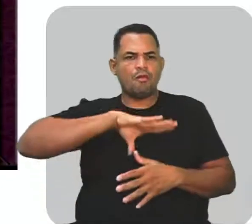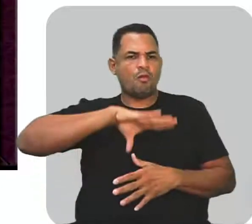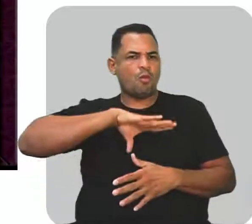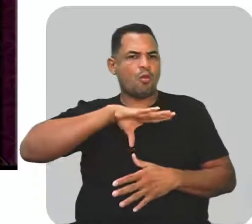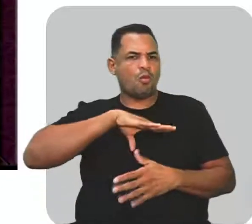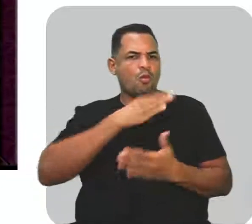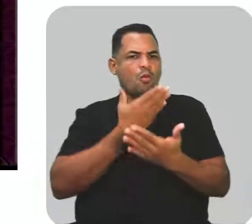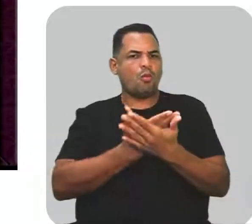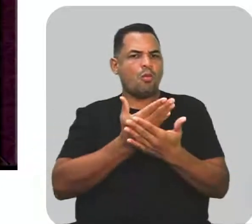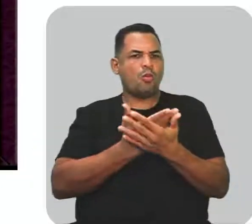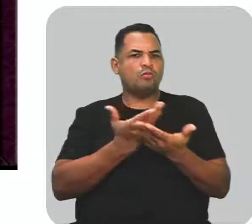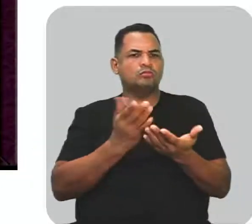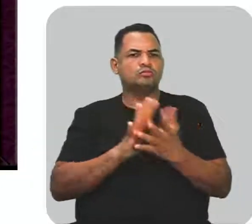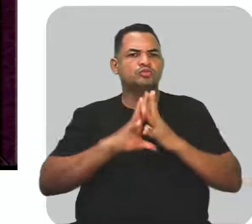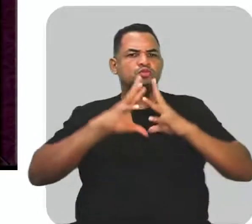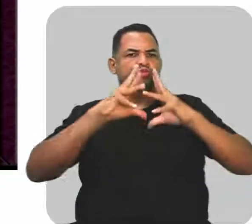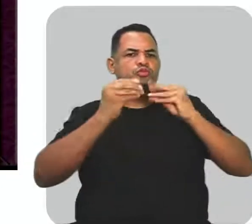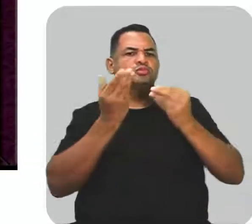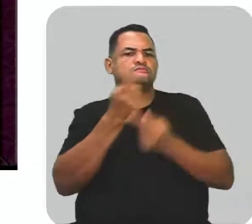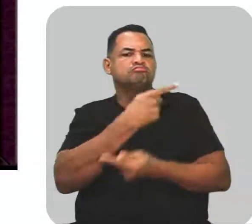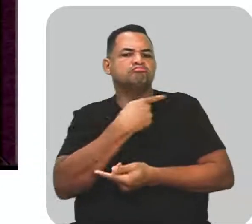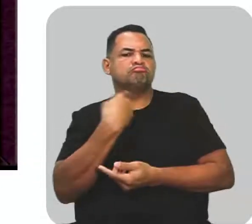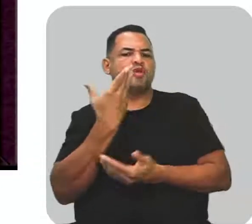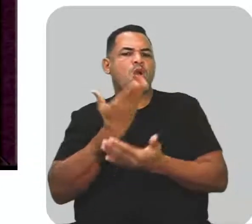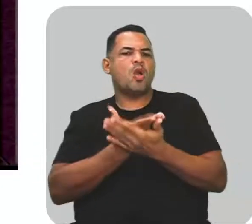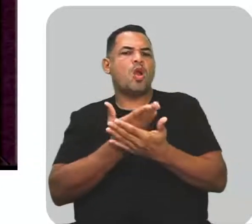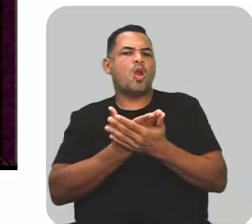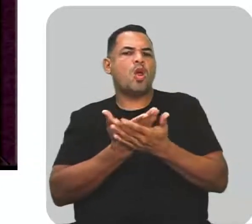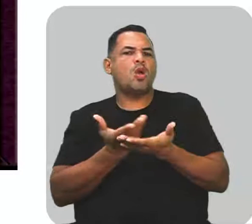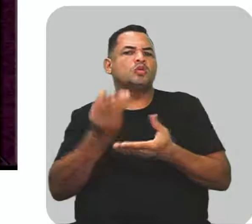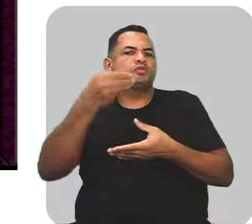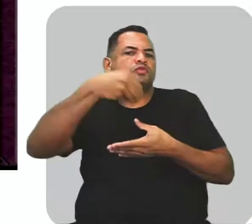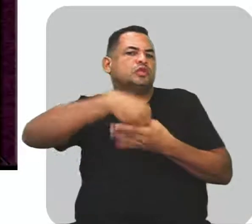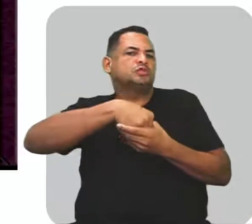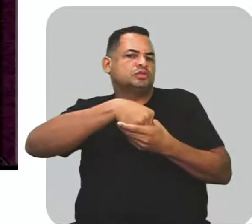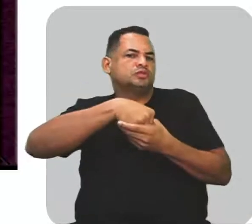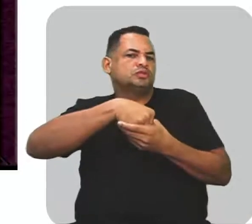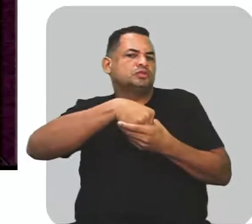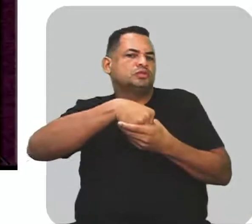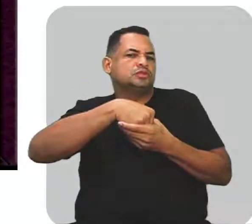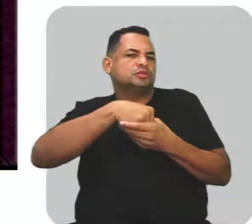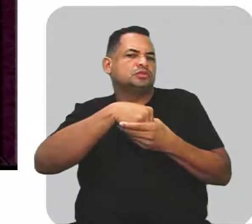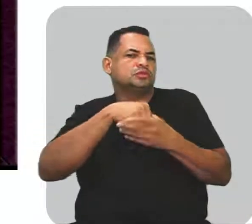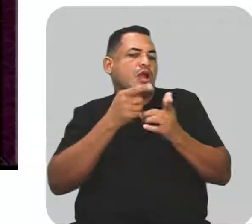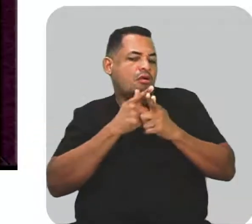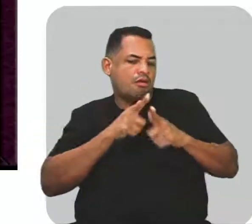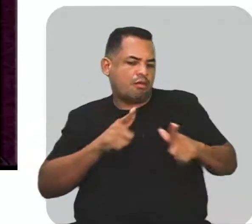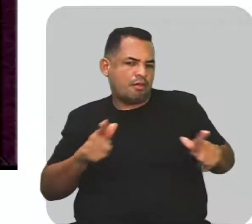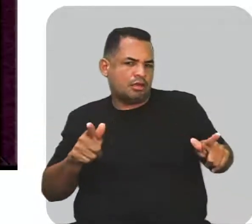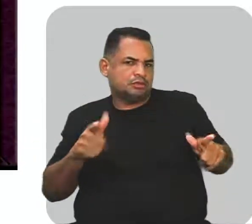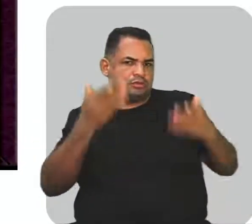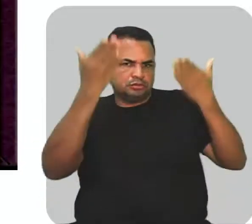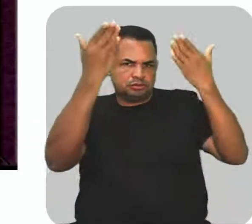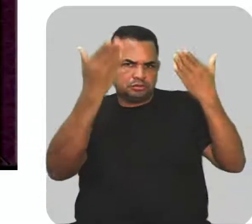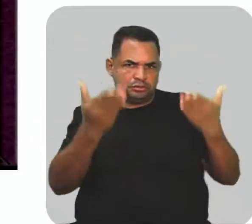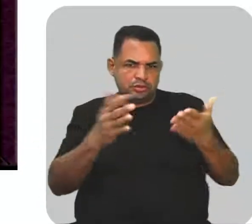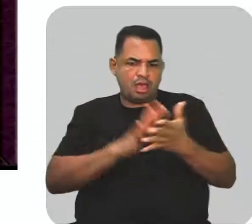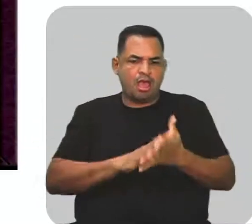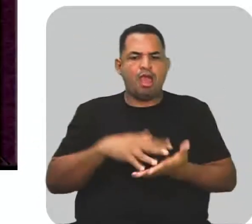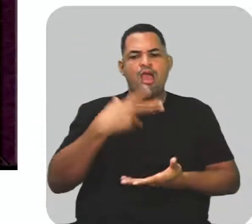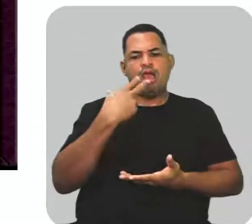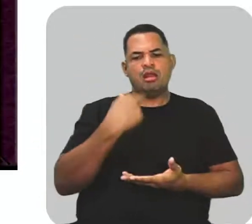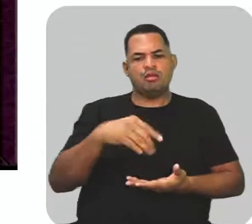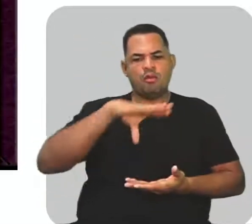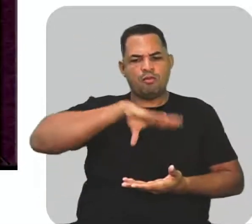seguinte: tudo que a gente estuda, ela vem regida por uma gramática. Então a gramática de língua